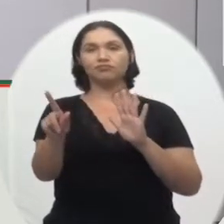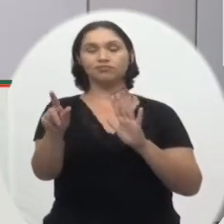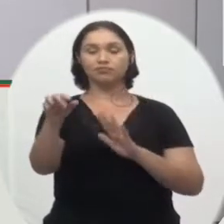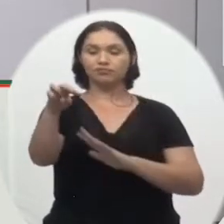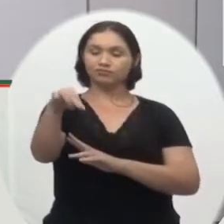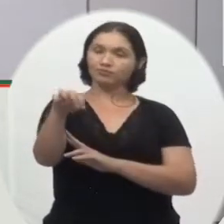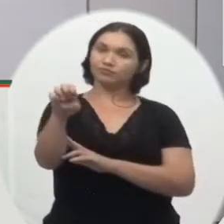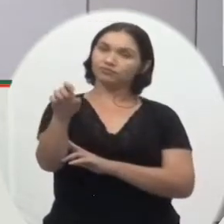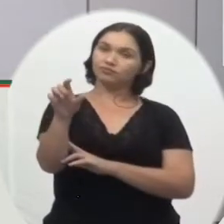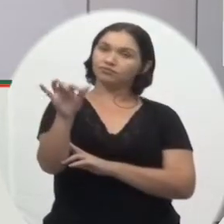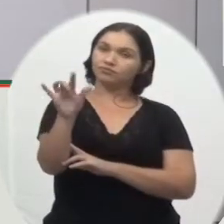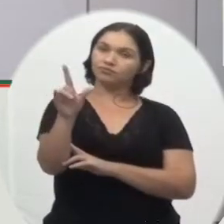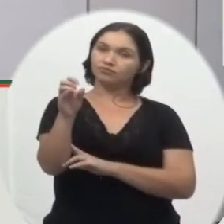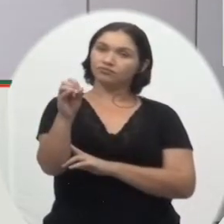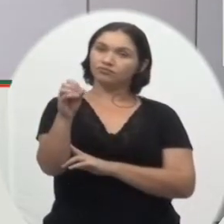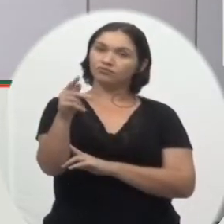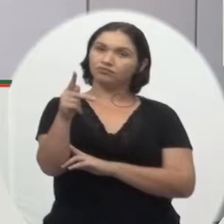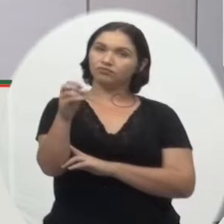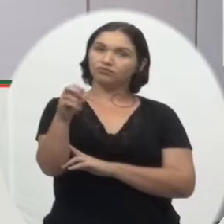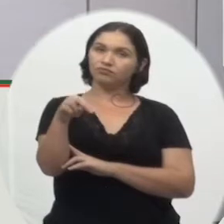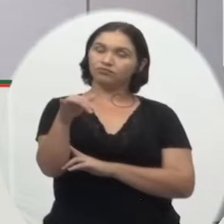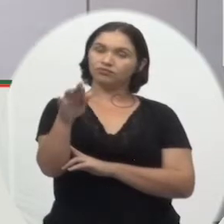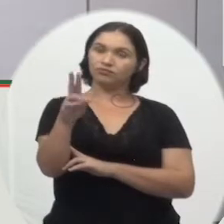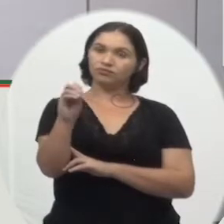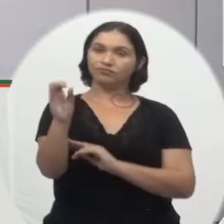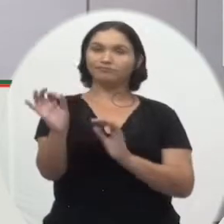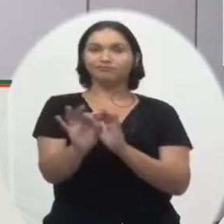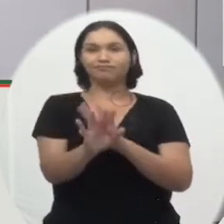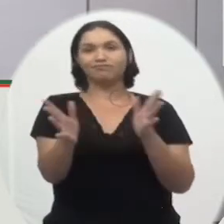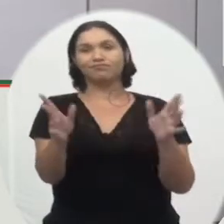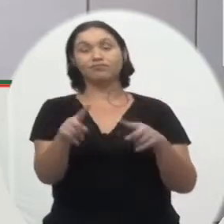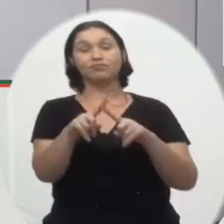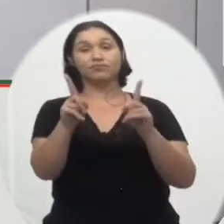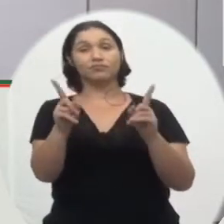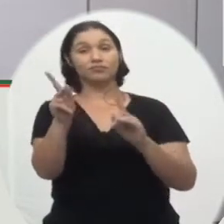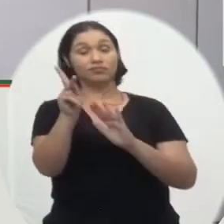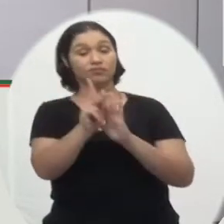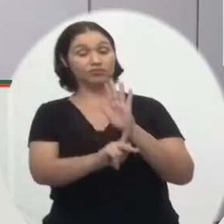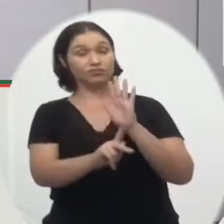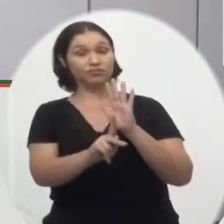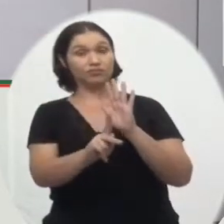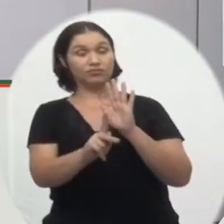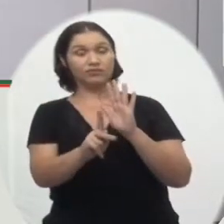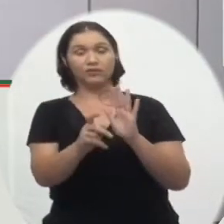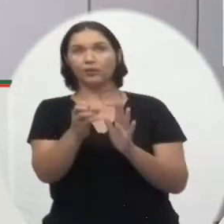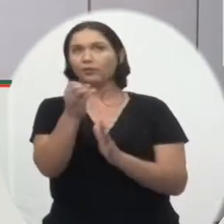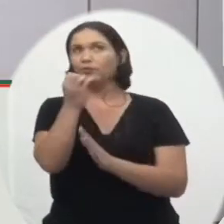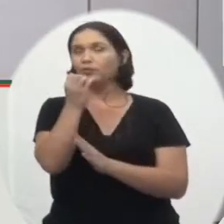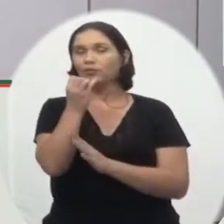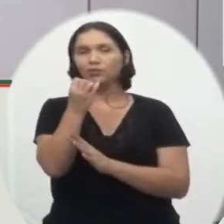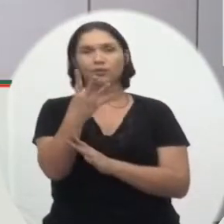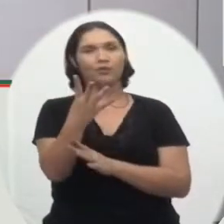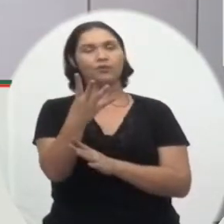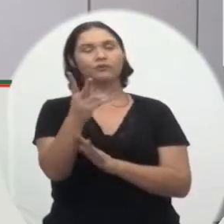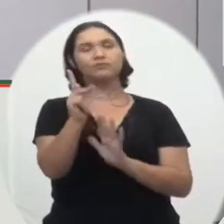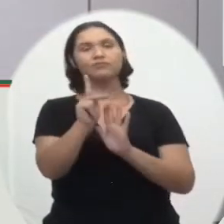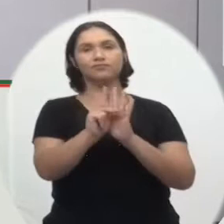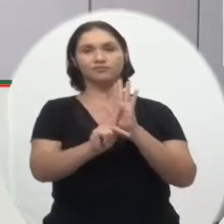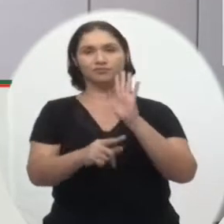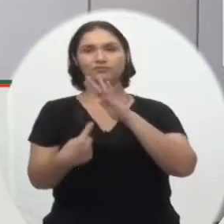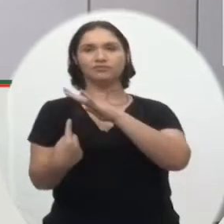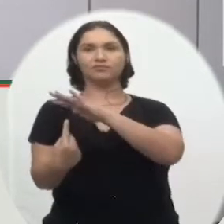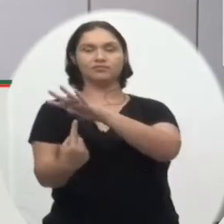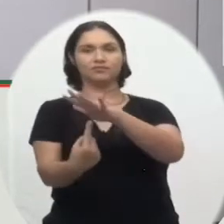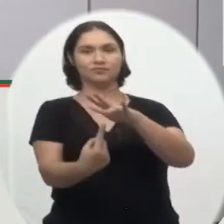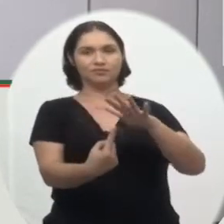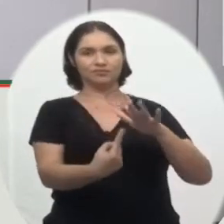também deixaram de existir. Mas esse é um projeto interessantíssimo, é um projeto que realmente dá